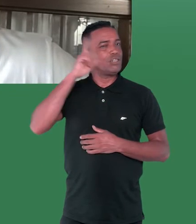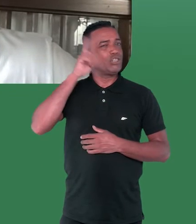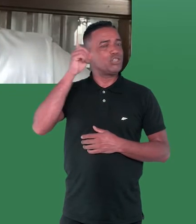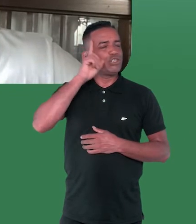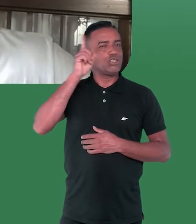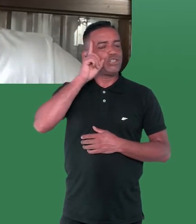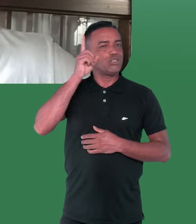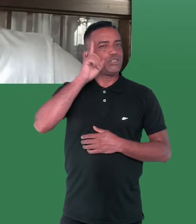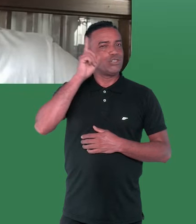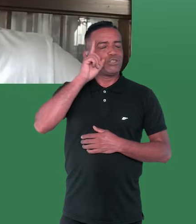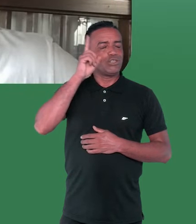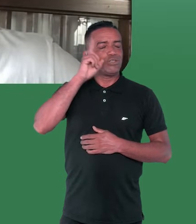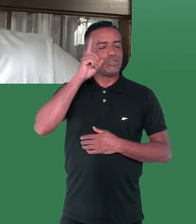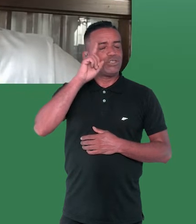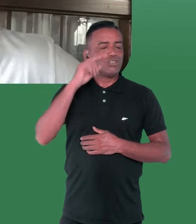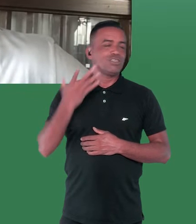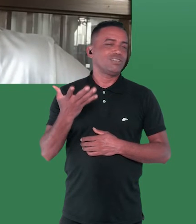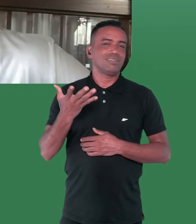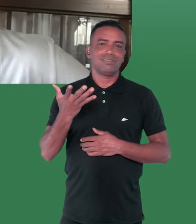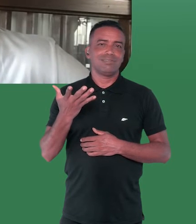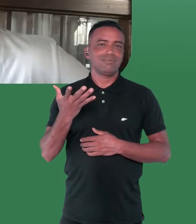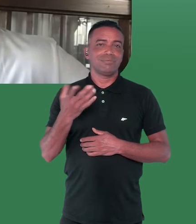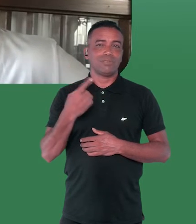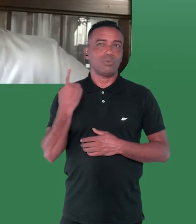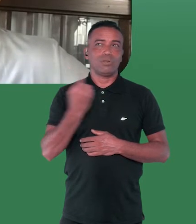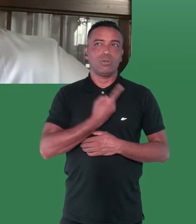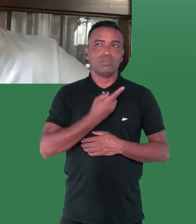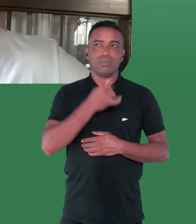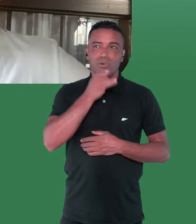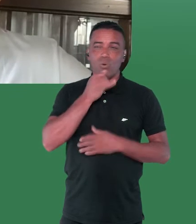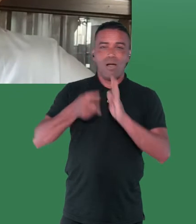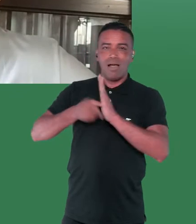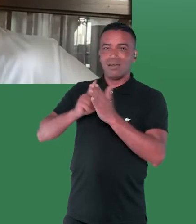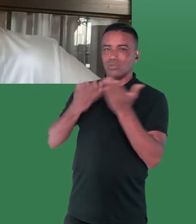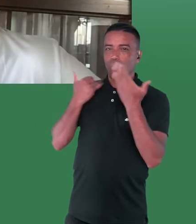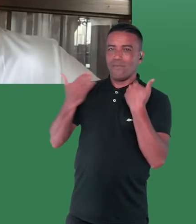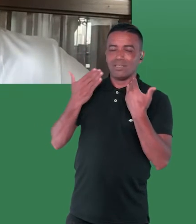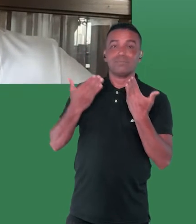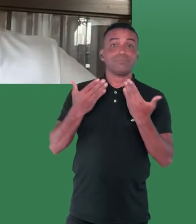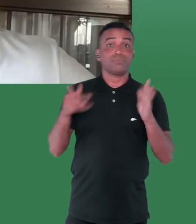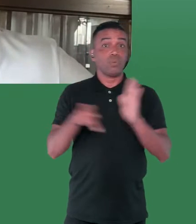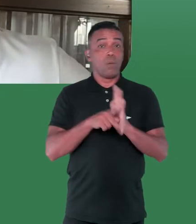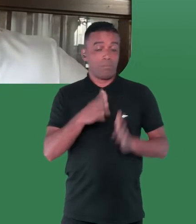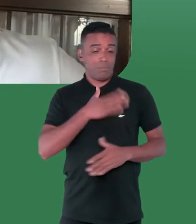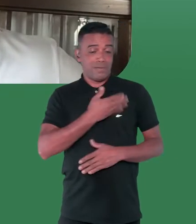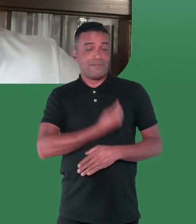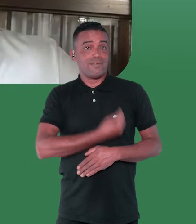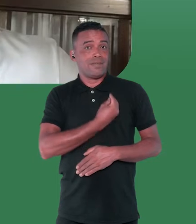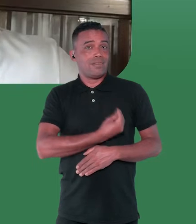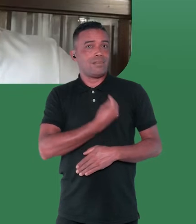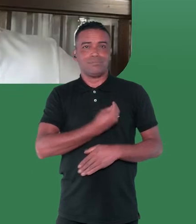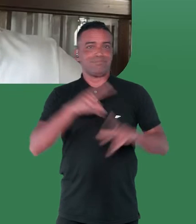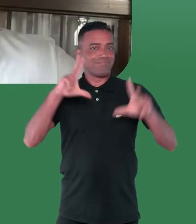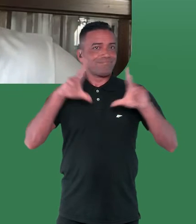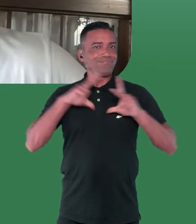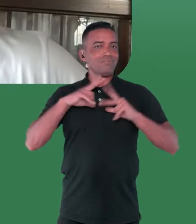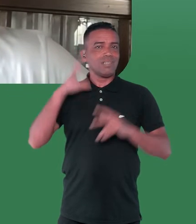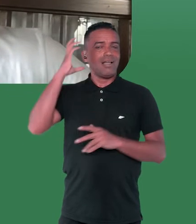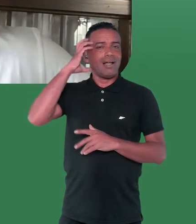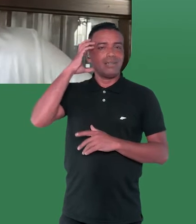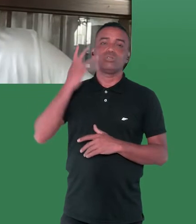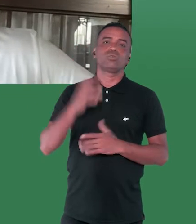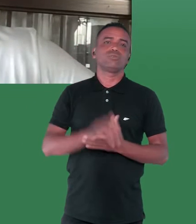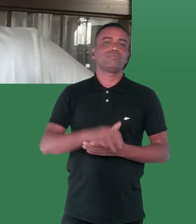né? Acaba, eu sou muito, aquele negócio que nós conversamos antes, eu falo muito da minha vida pessoal no rádio. Falo,